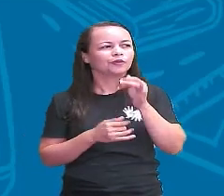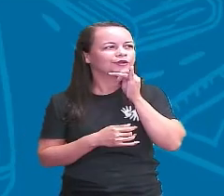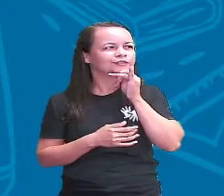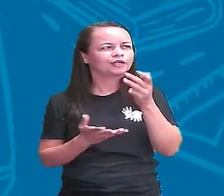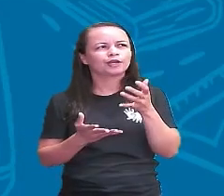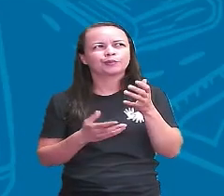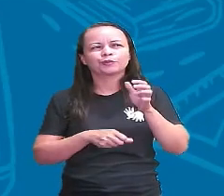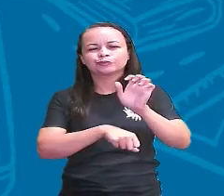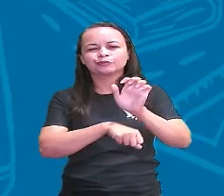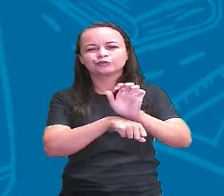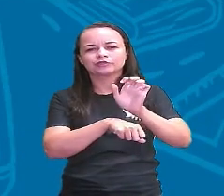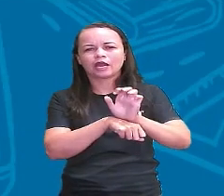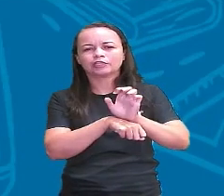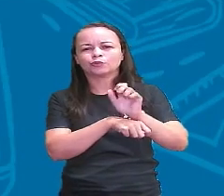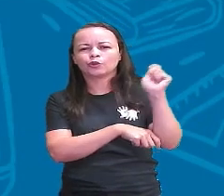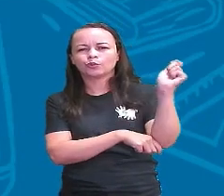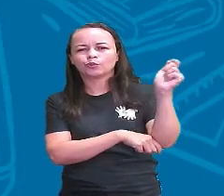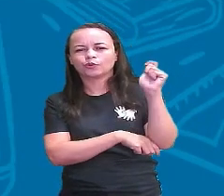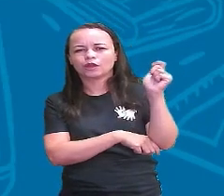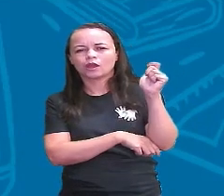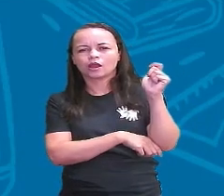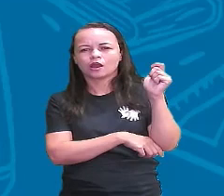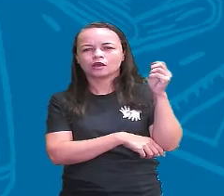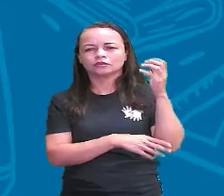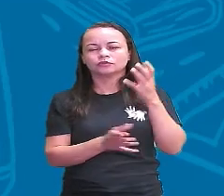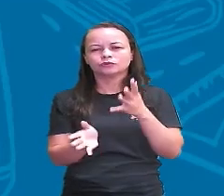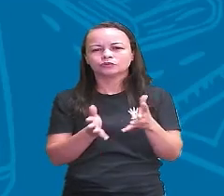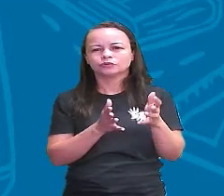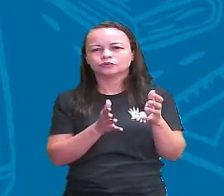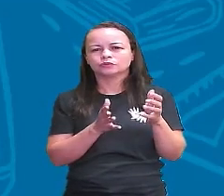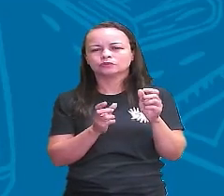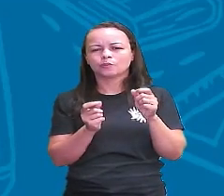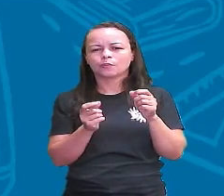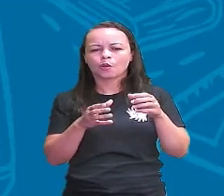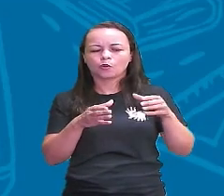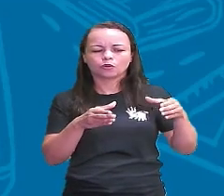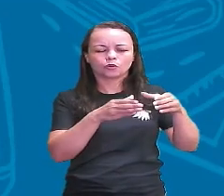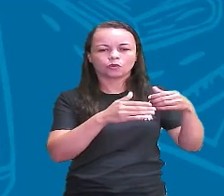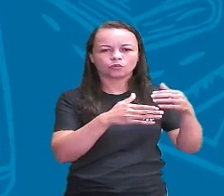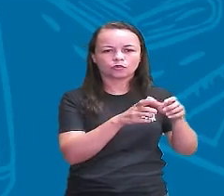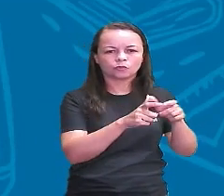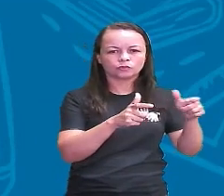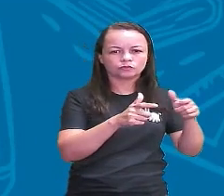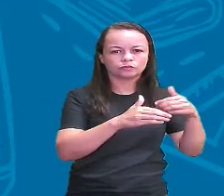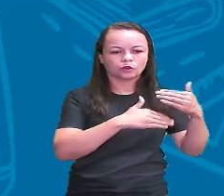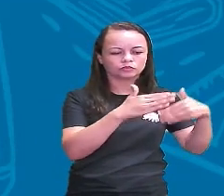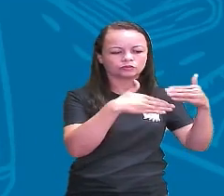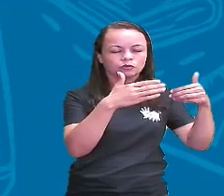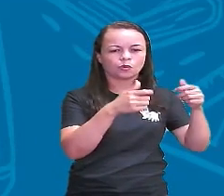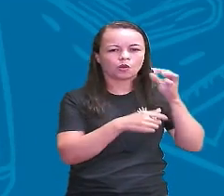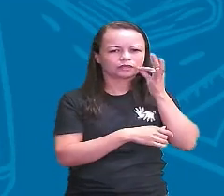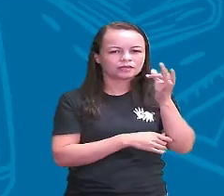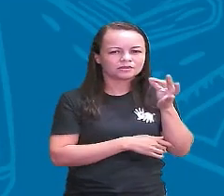no estado do Rio Grande do Norte, é o maior produtor de sal do nosso Brasil, tá certo? E são esses